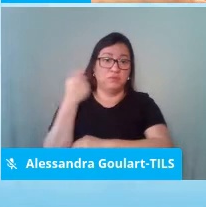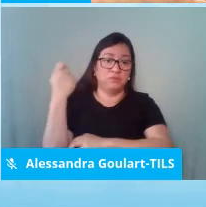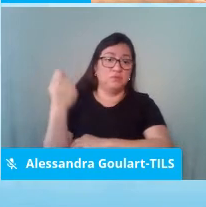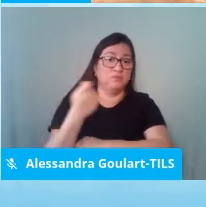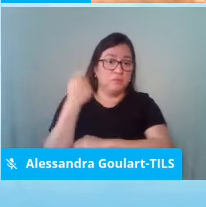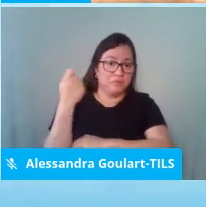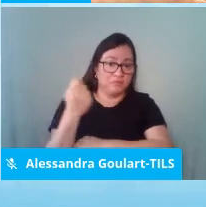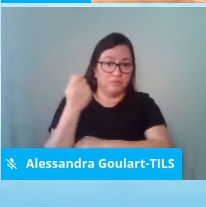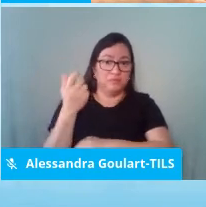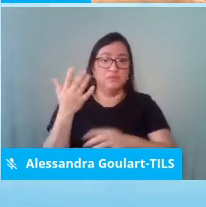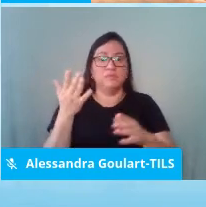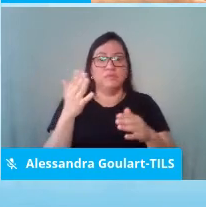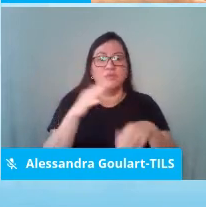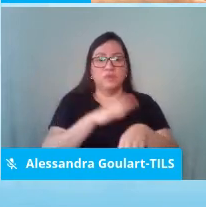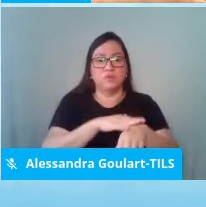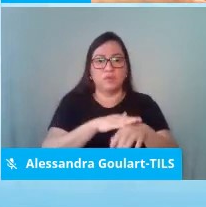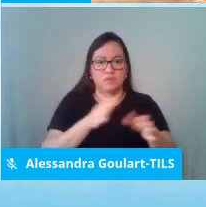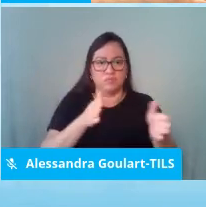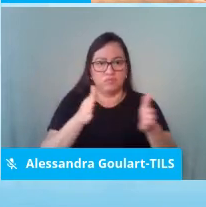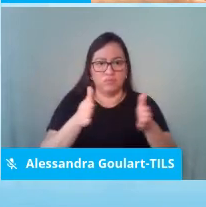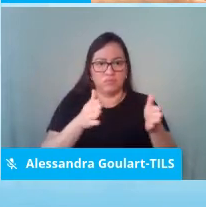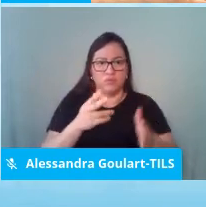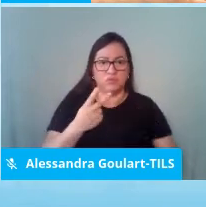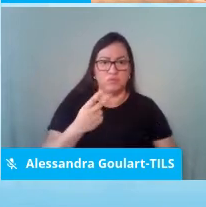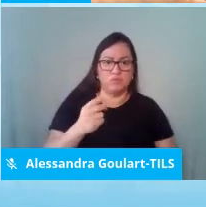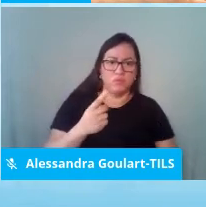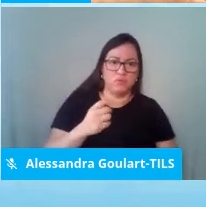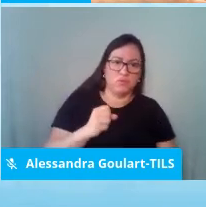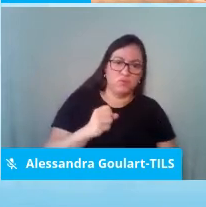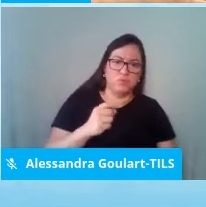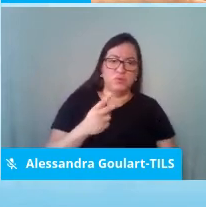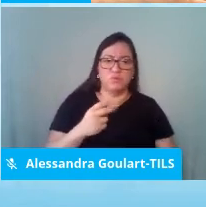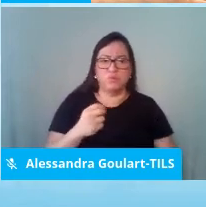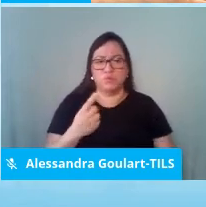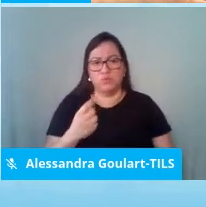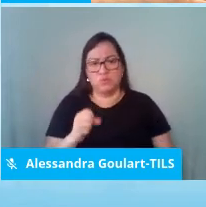de 2008 a 2018, nós tivemos